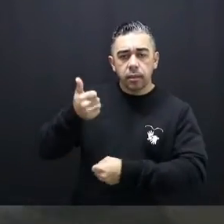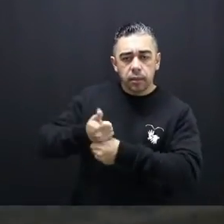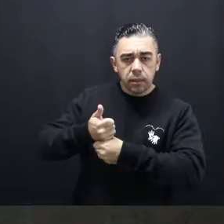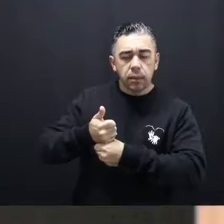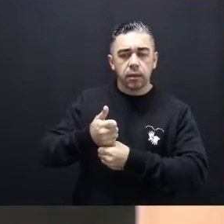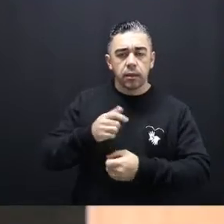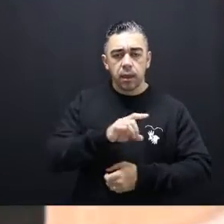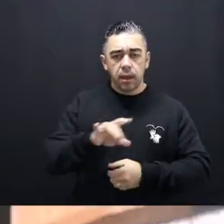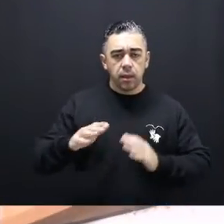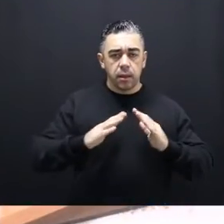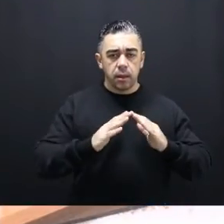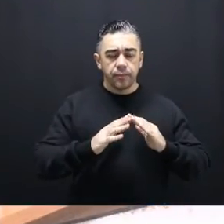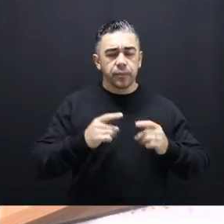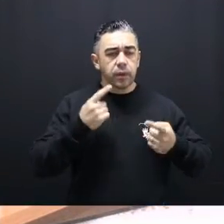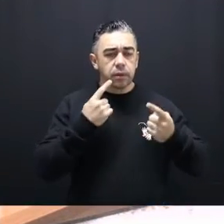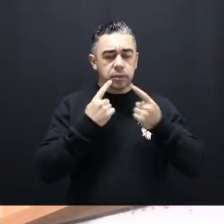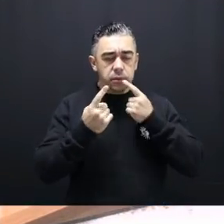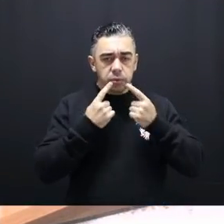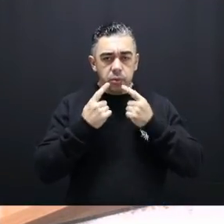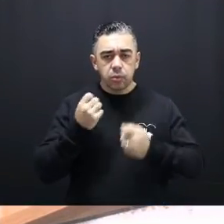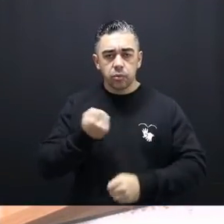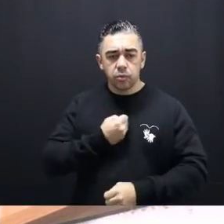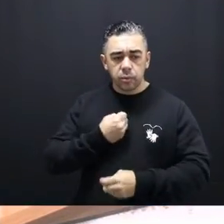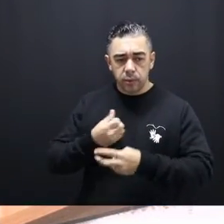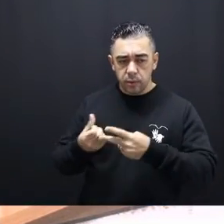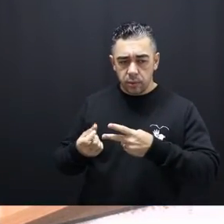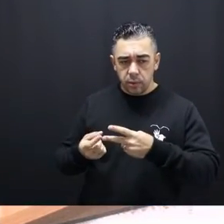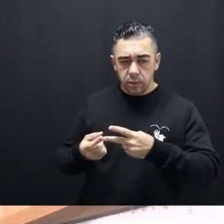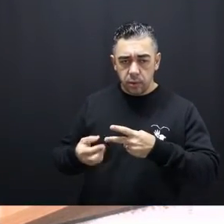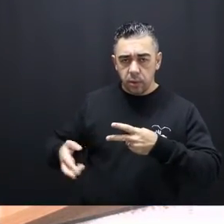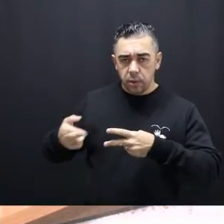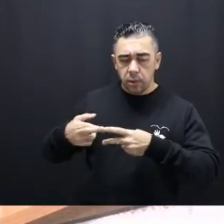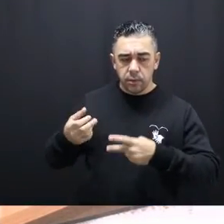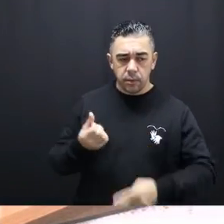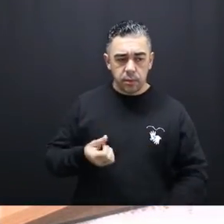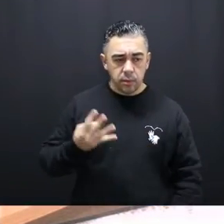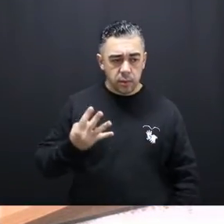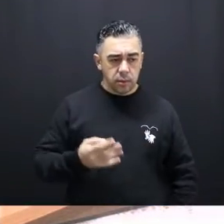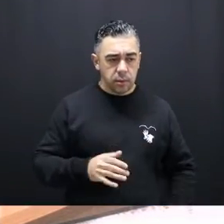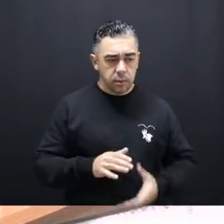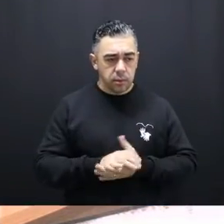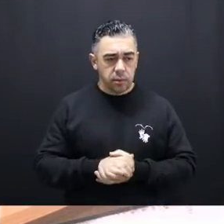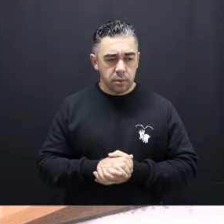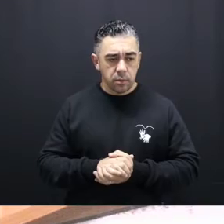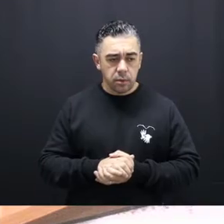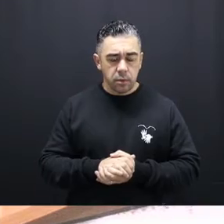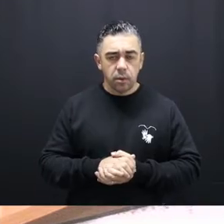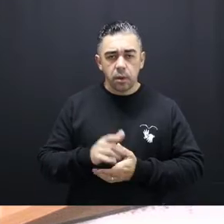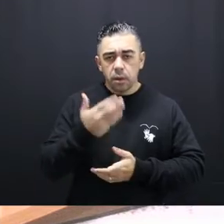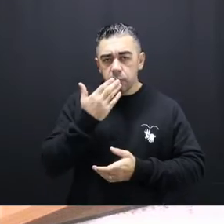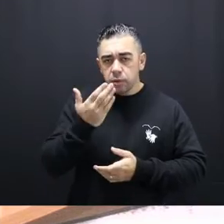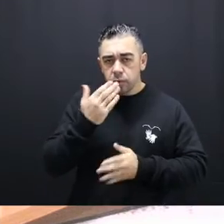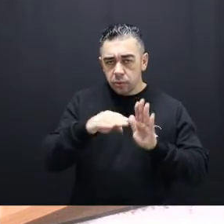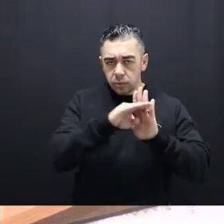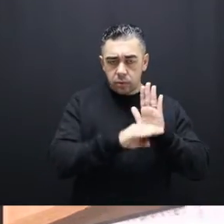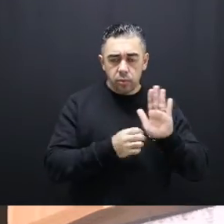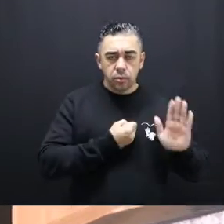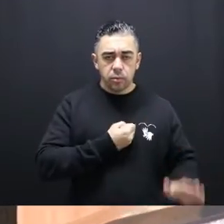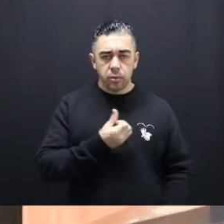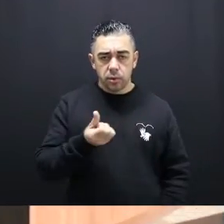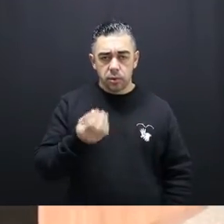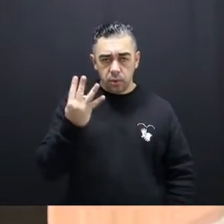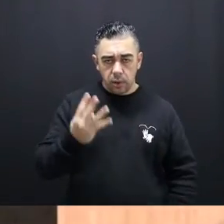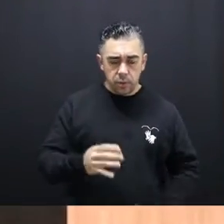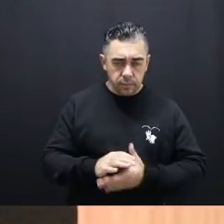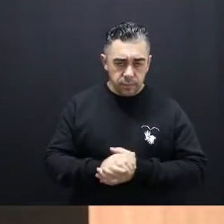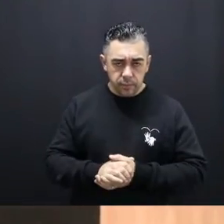colocamos em discussão requerimento nº 64 proposto por palavras estão colocando os parte do dia o requerimento nº 64